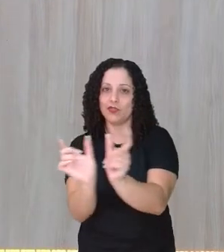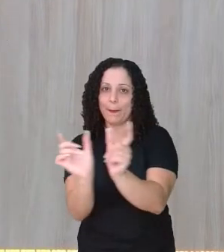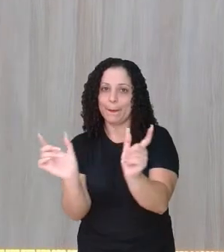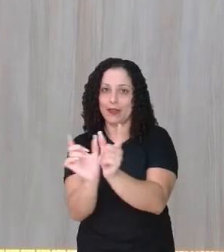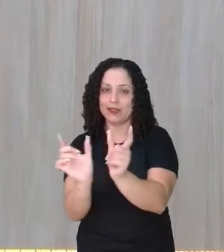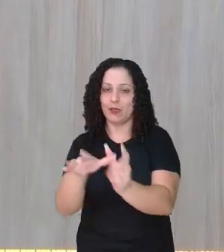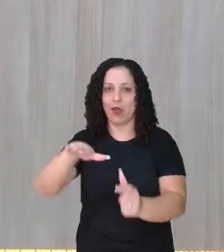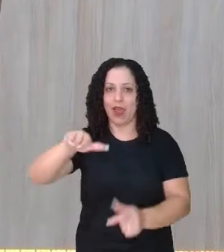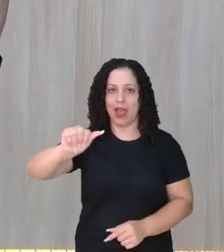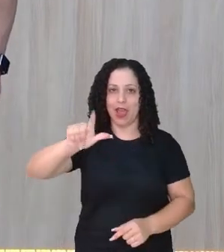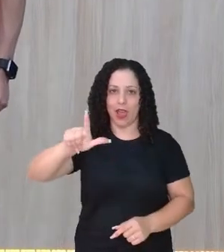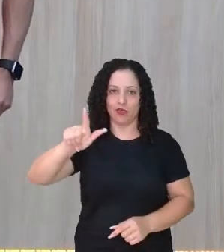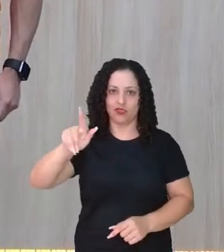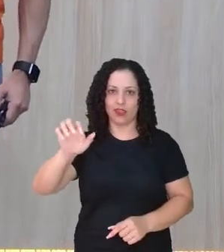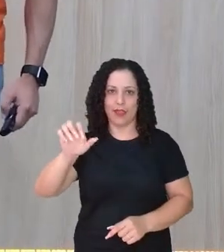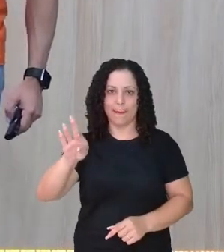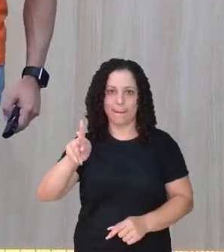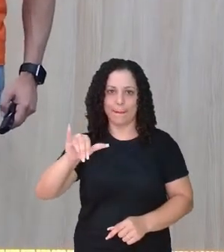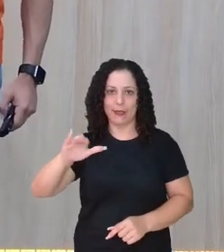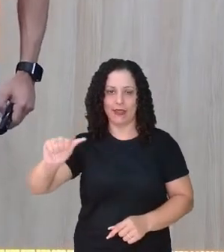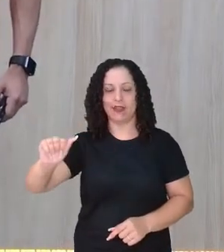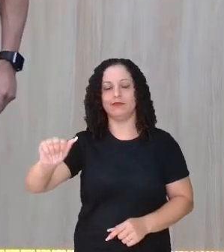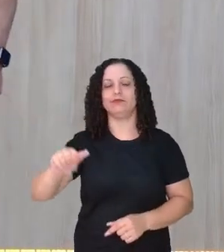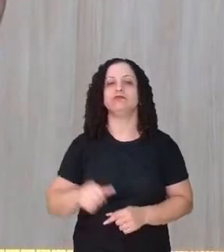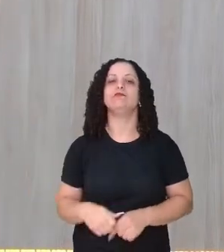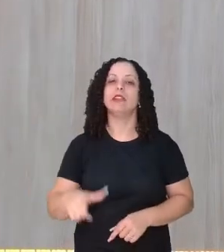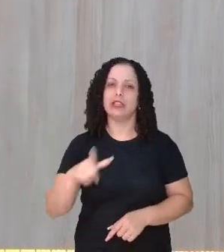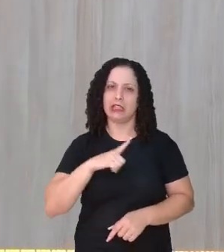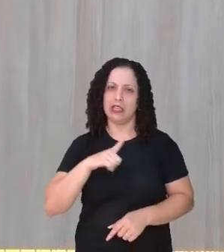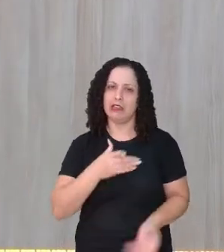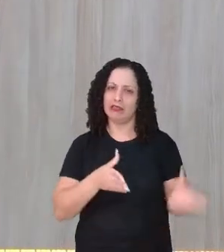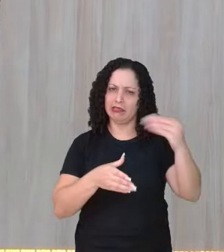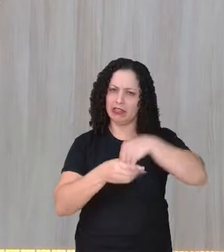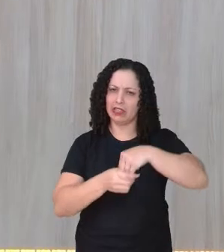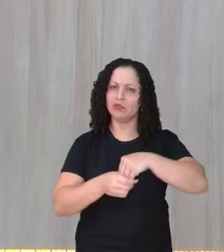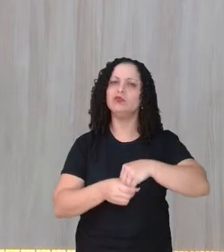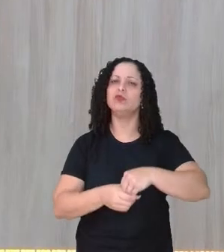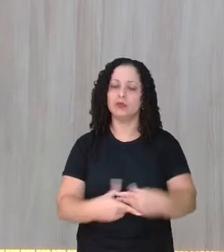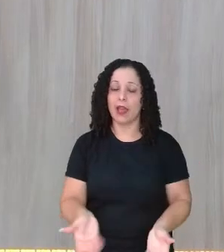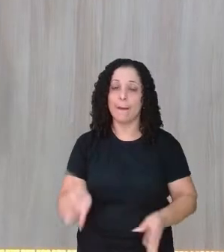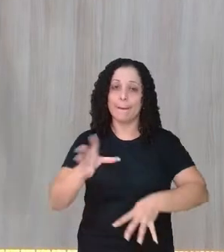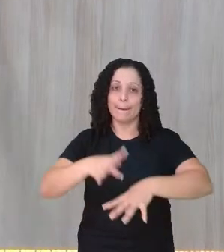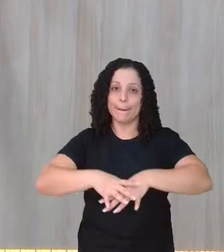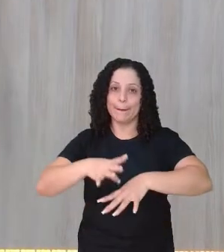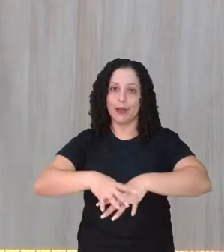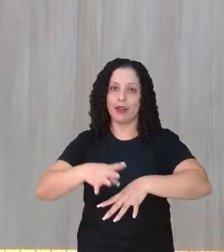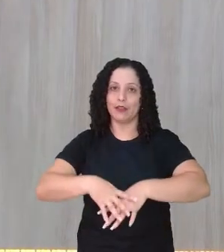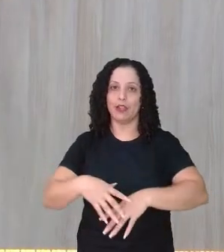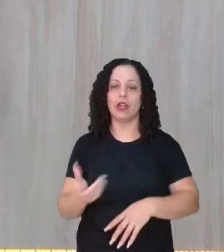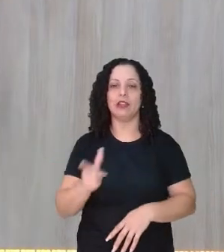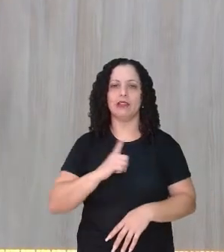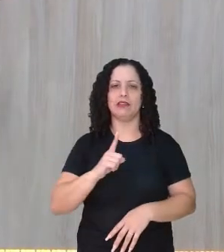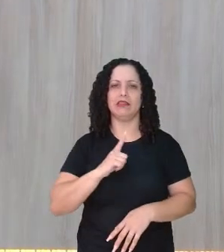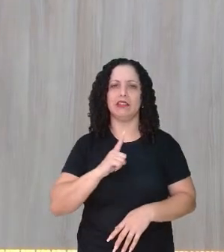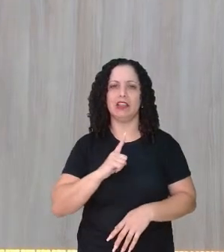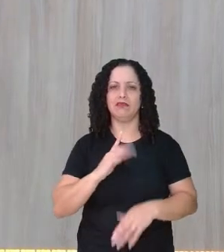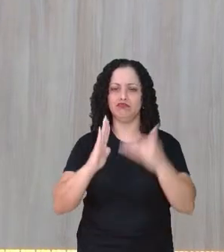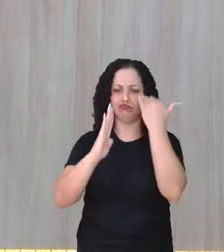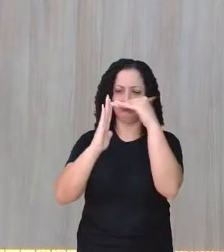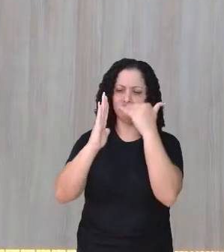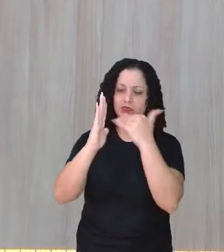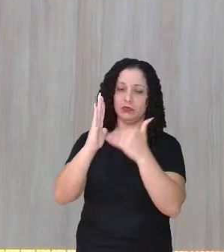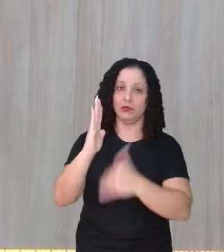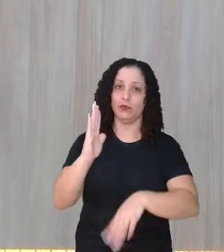expressão algébrica, certo? Existem alguns termos na matemática que a gente escuta, tá lá no texto, e a gente